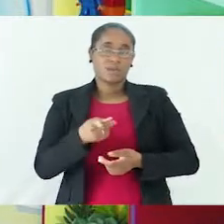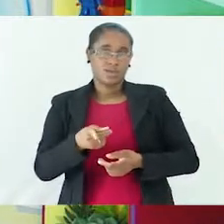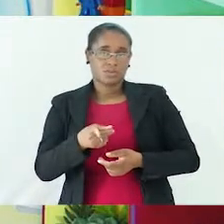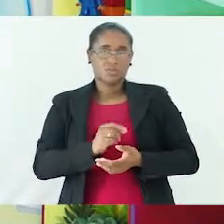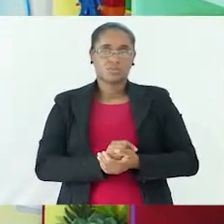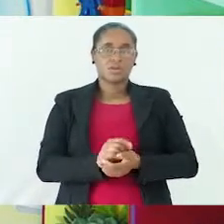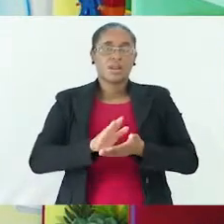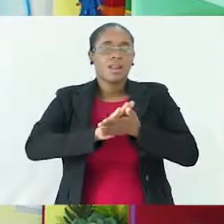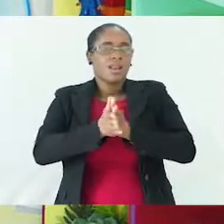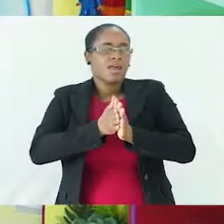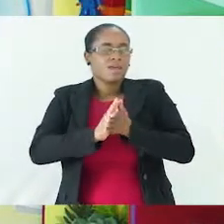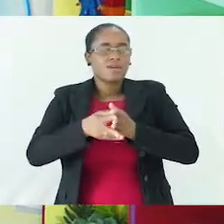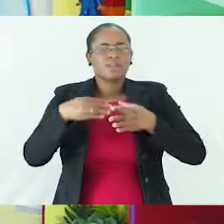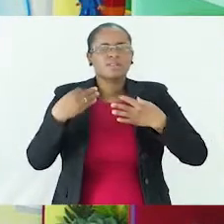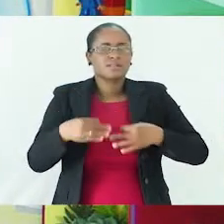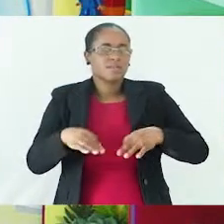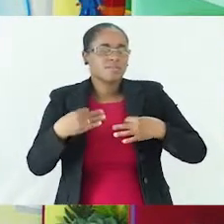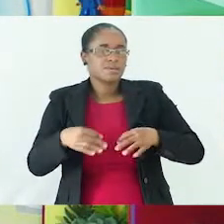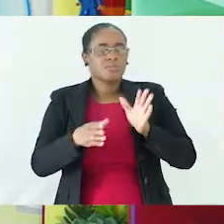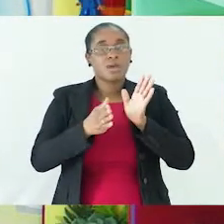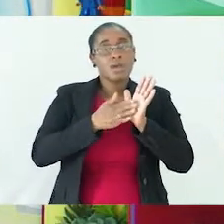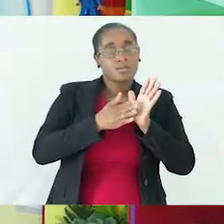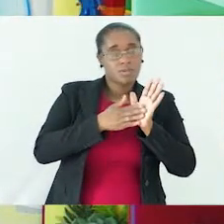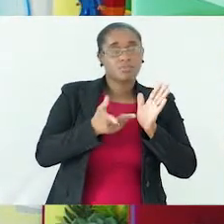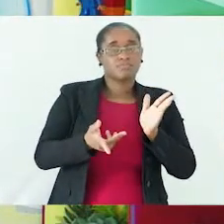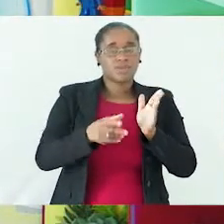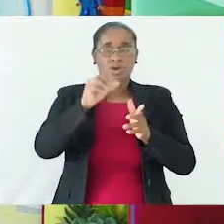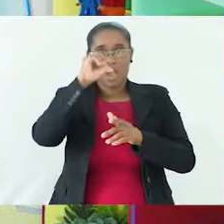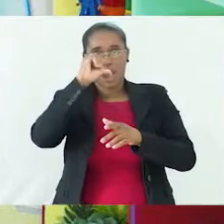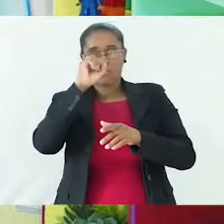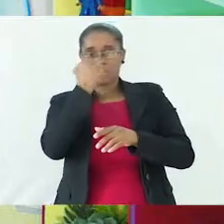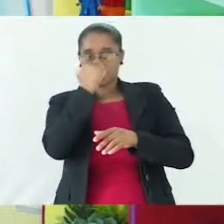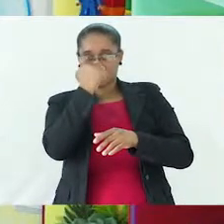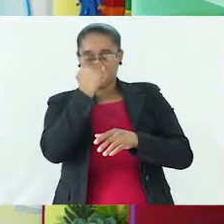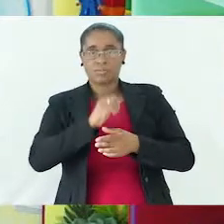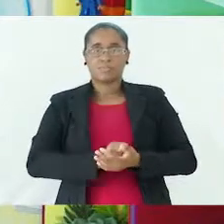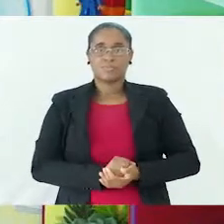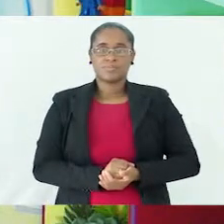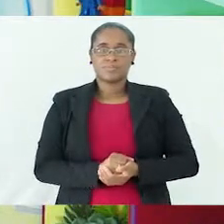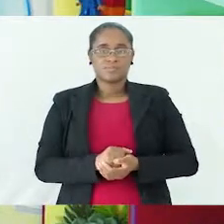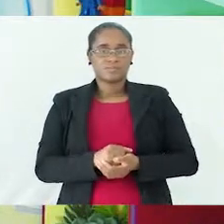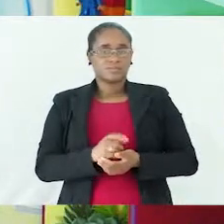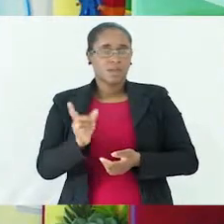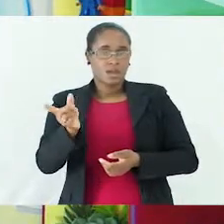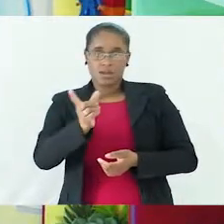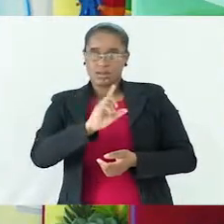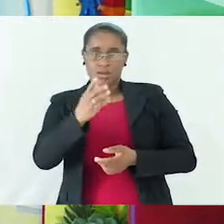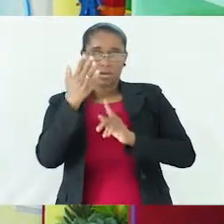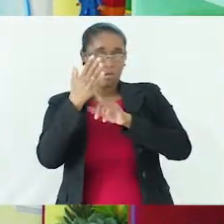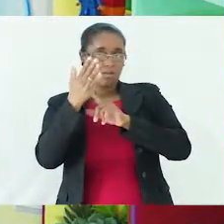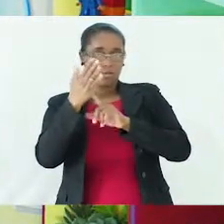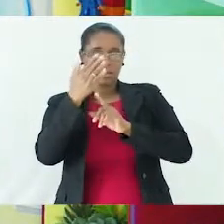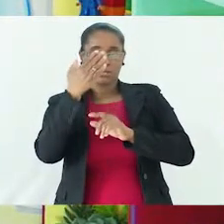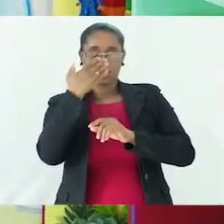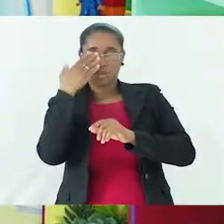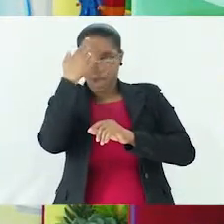isso, lavar sempre as mãozinhas com água e sabão. Não levar a mãozinha